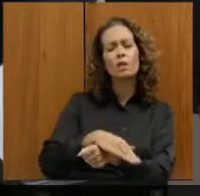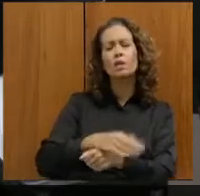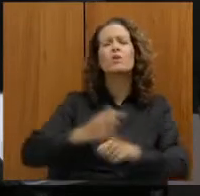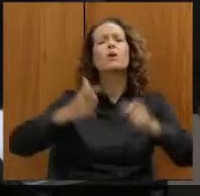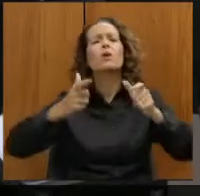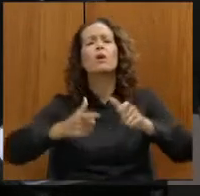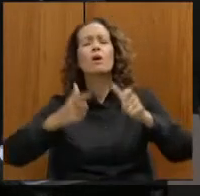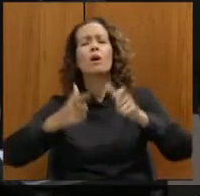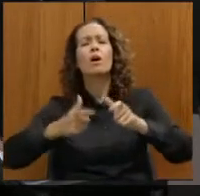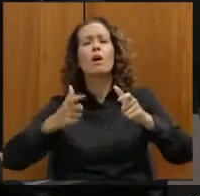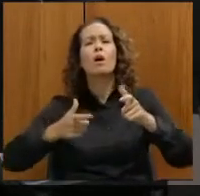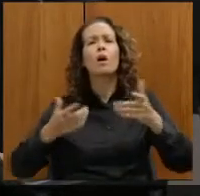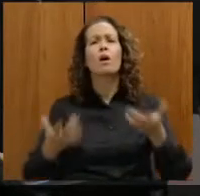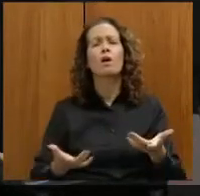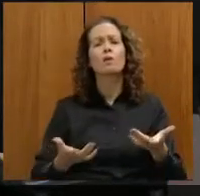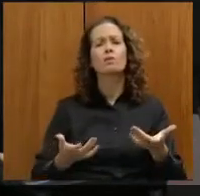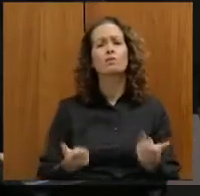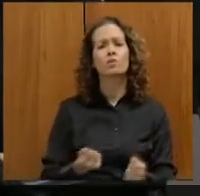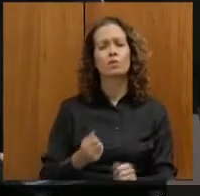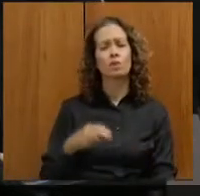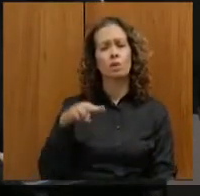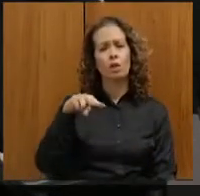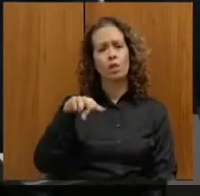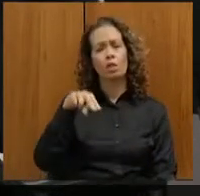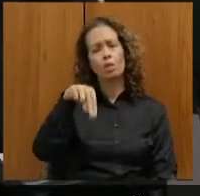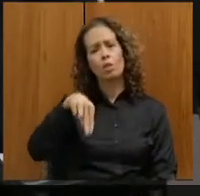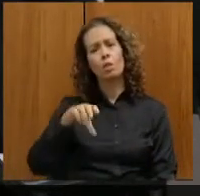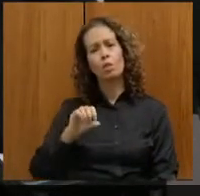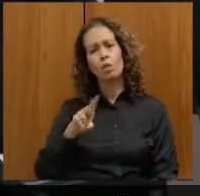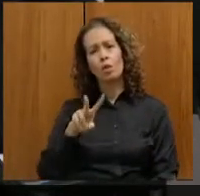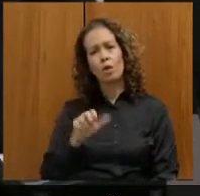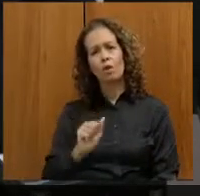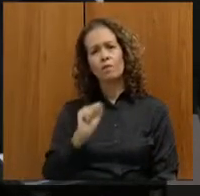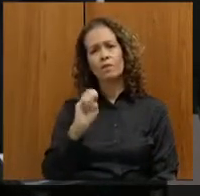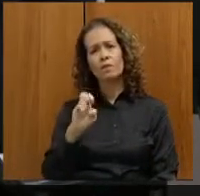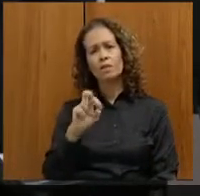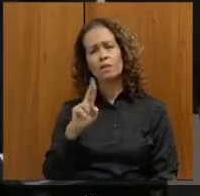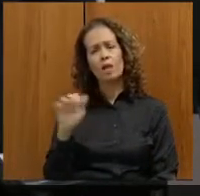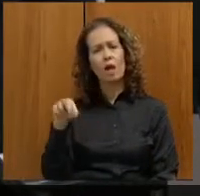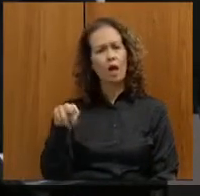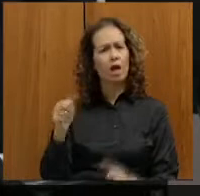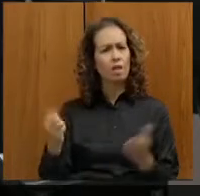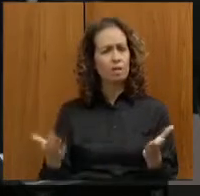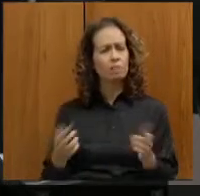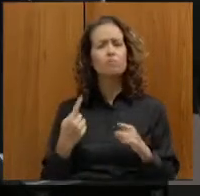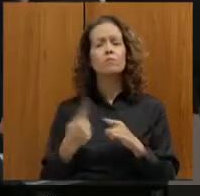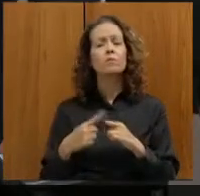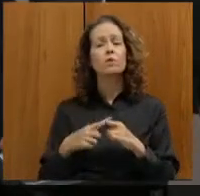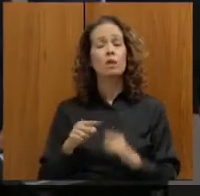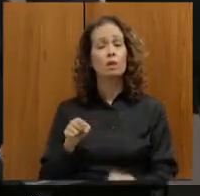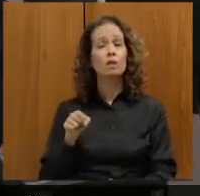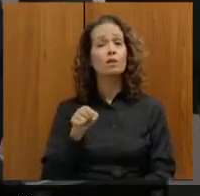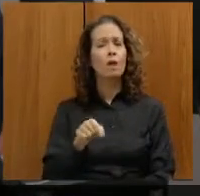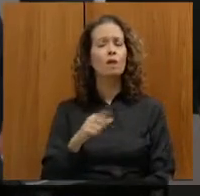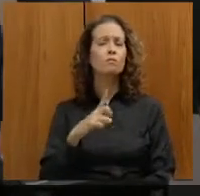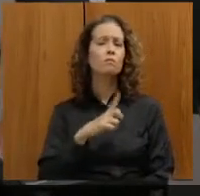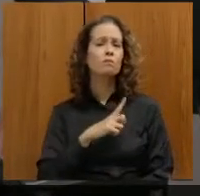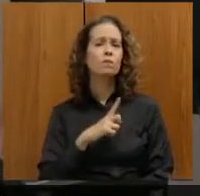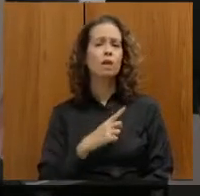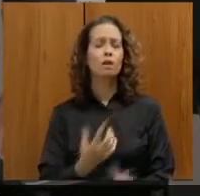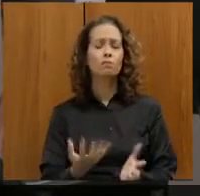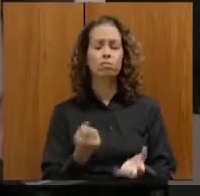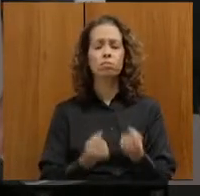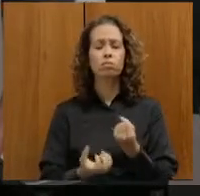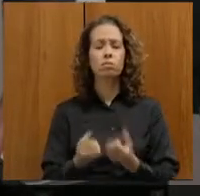fazendária de Nova Serrana por quê Porque Nova Serrana que tem uma